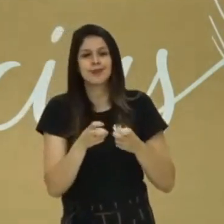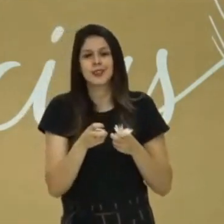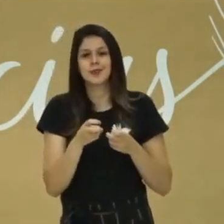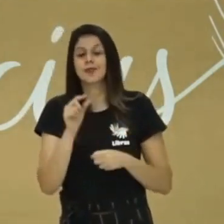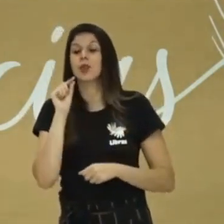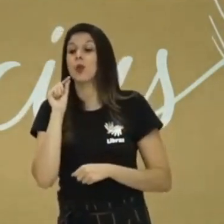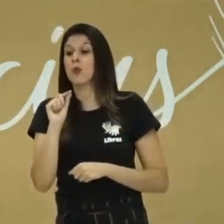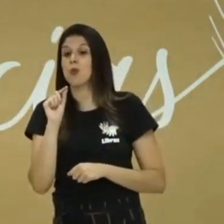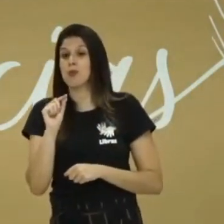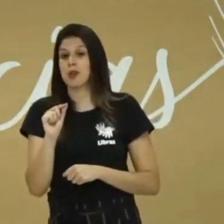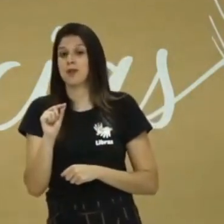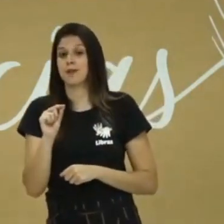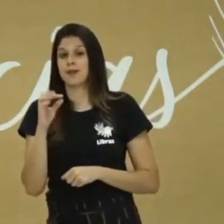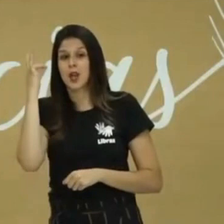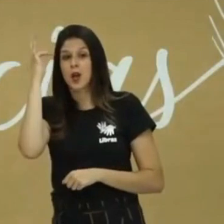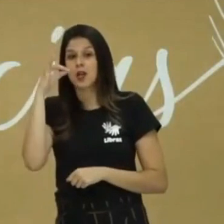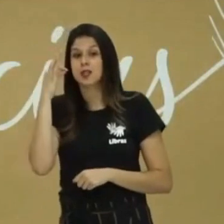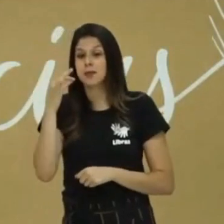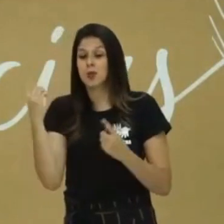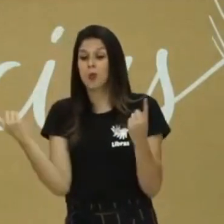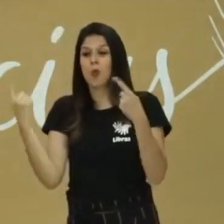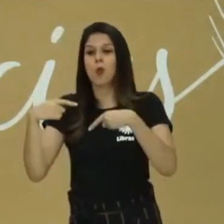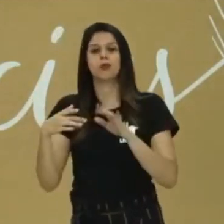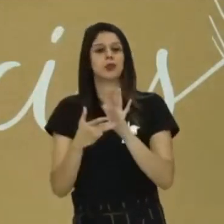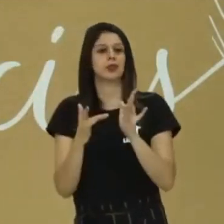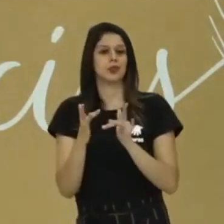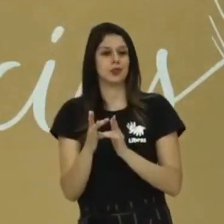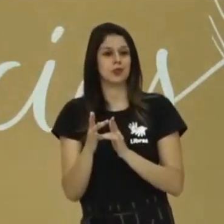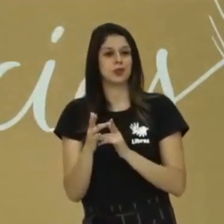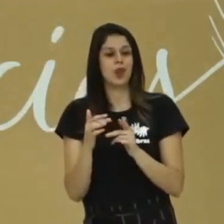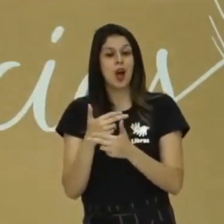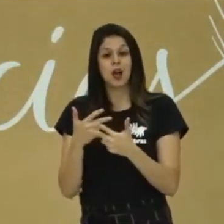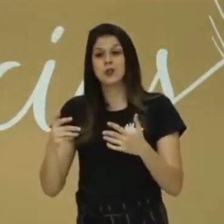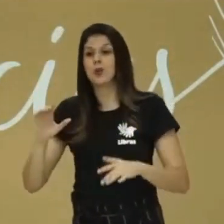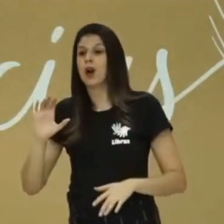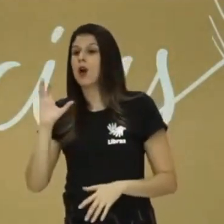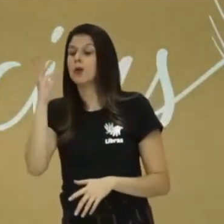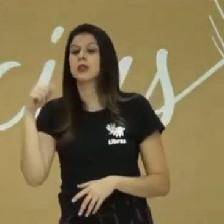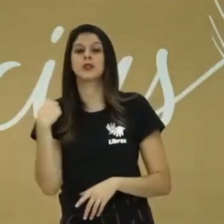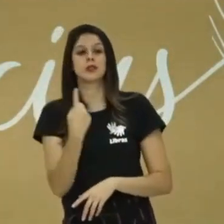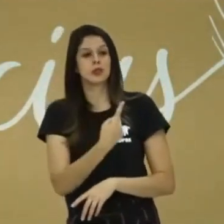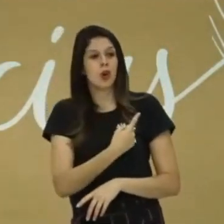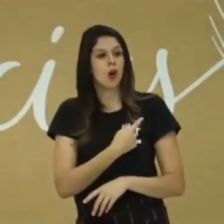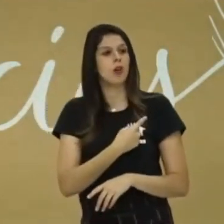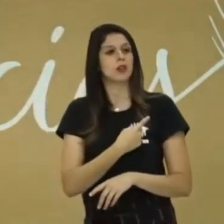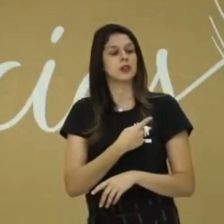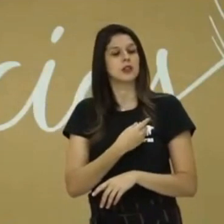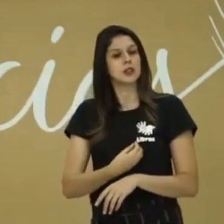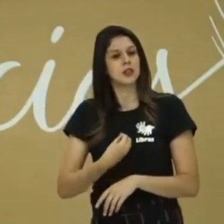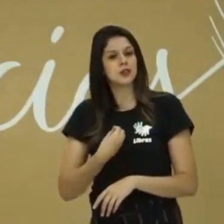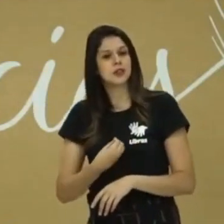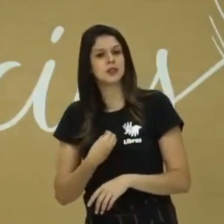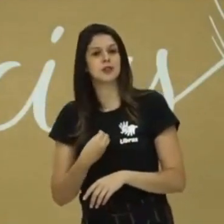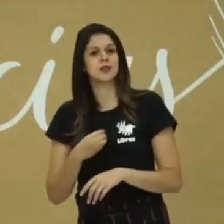incorporação de um Espírito do Anticristo essas coisas que estão acontecendo por mais que elas possam ser